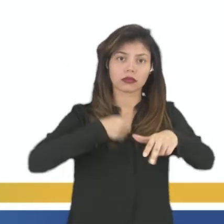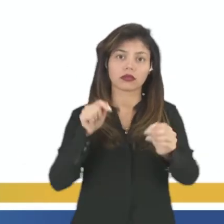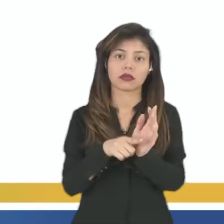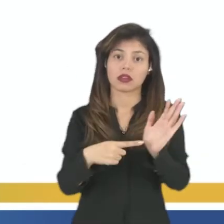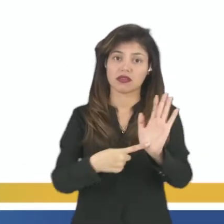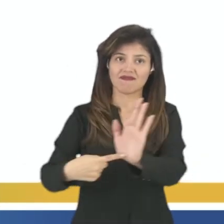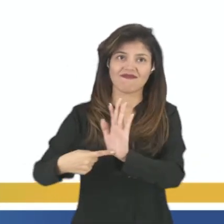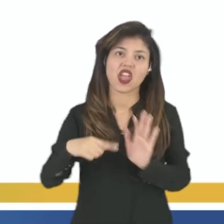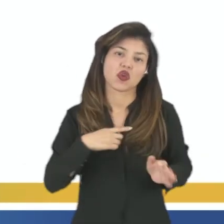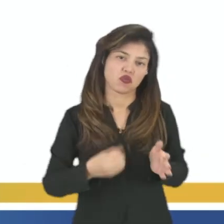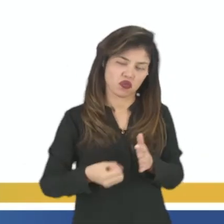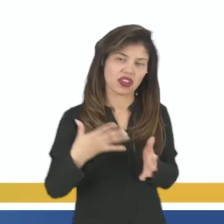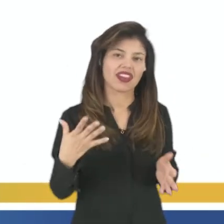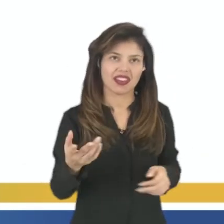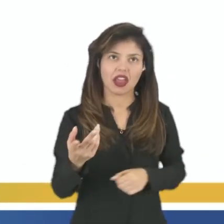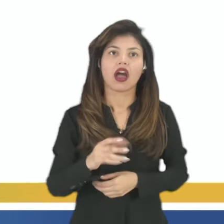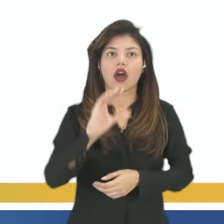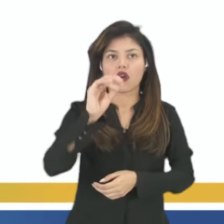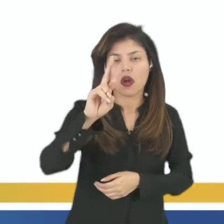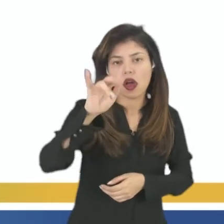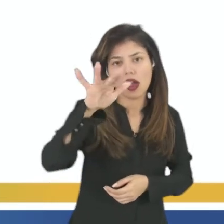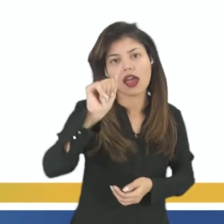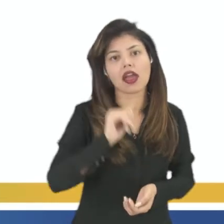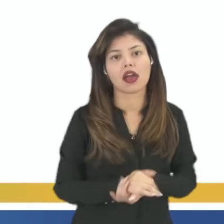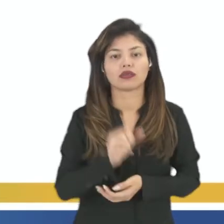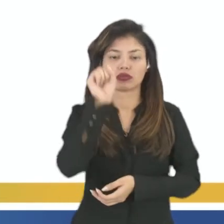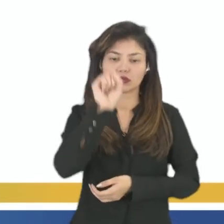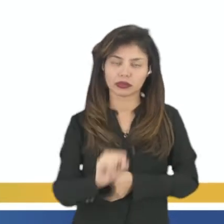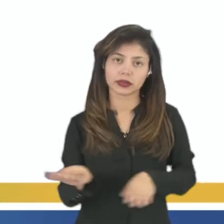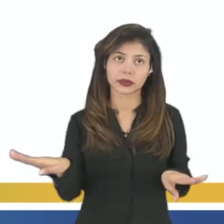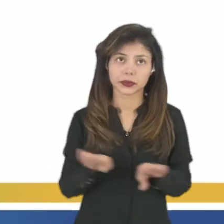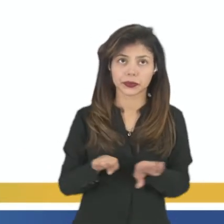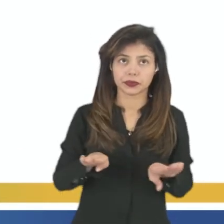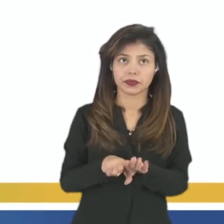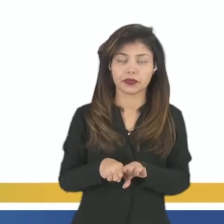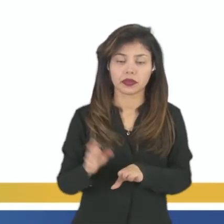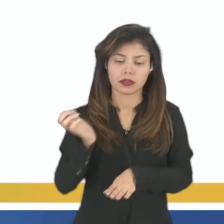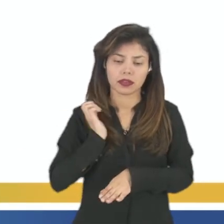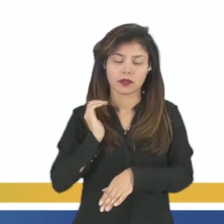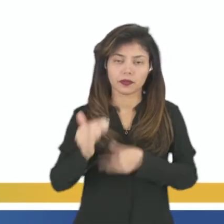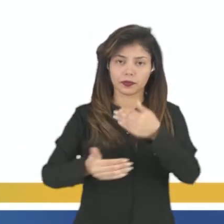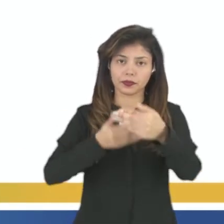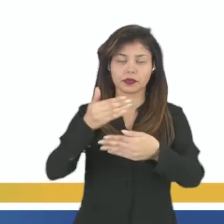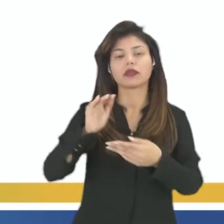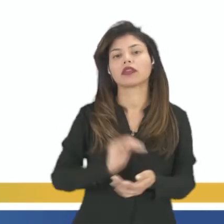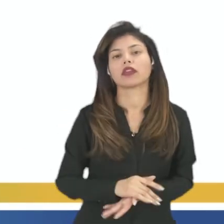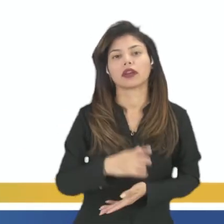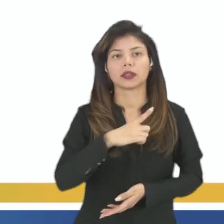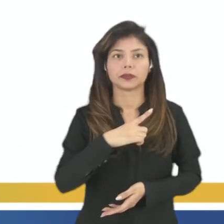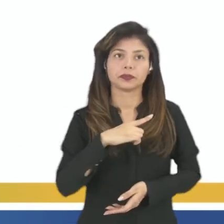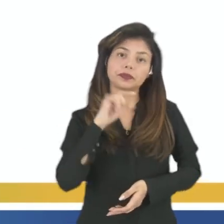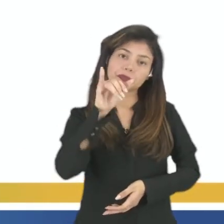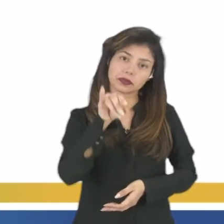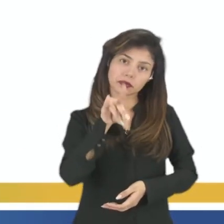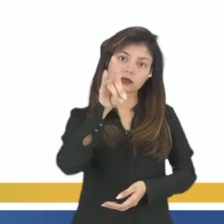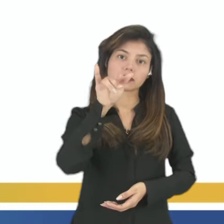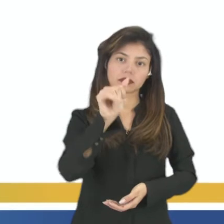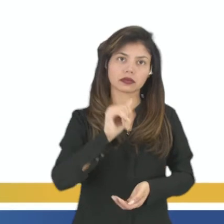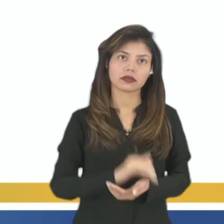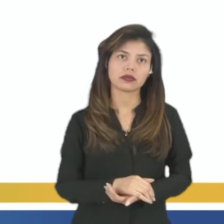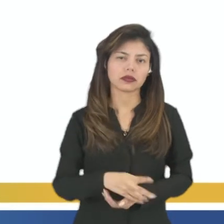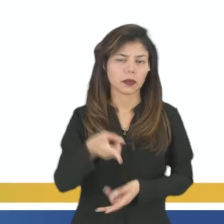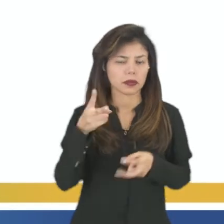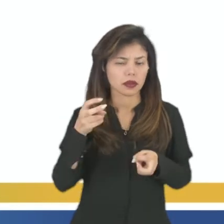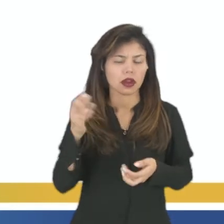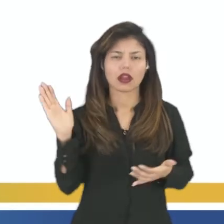né? Então nós temos aí a Coreia do Sul também, né, que é um país que não é um país rico desenvolvido. Então nós temos a Índia. Então a gente percebe que nós temos